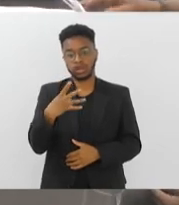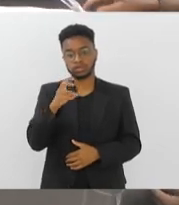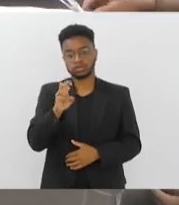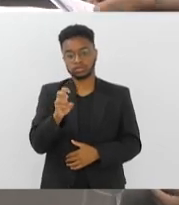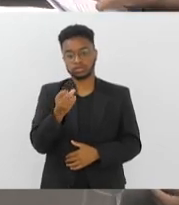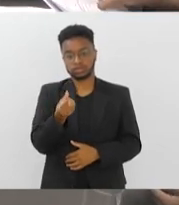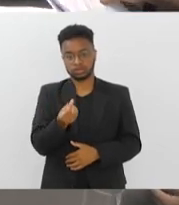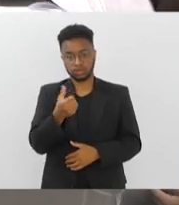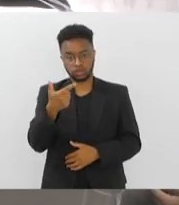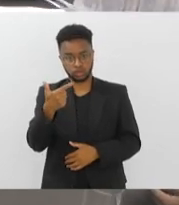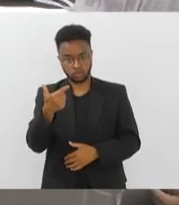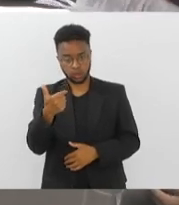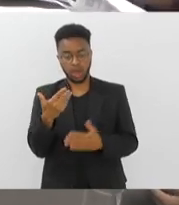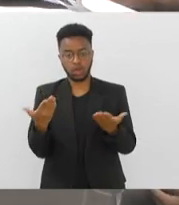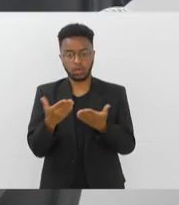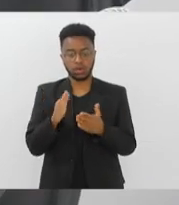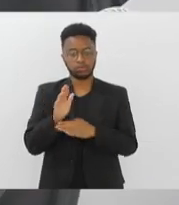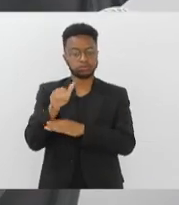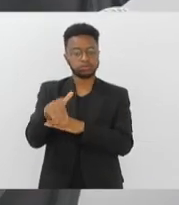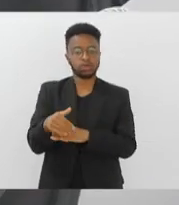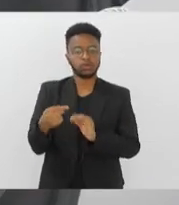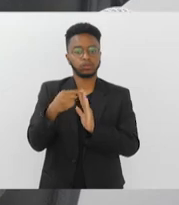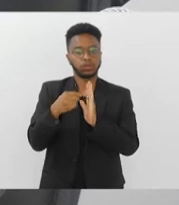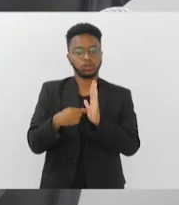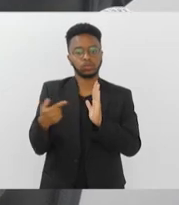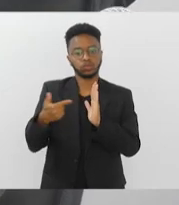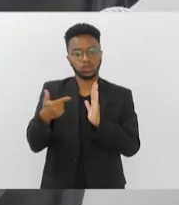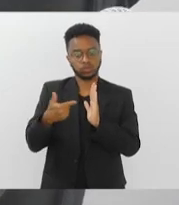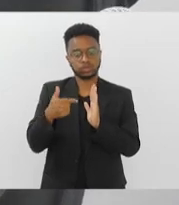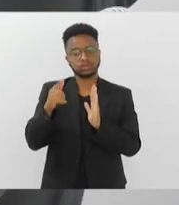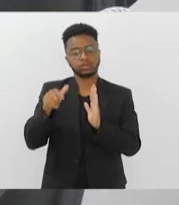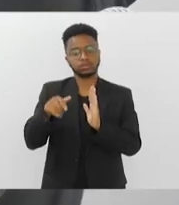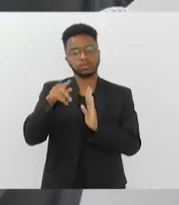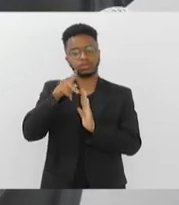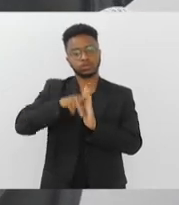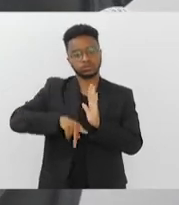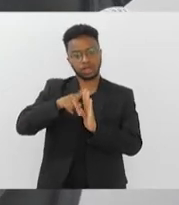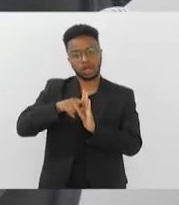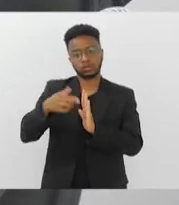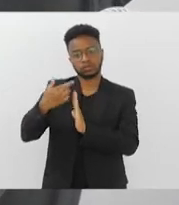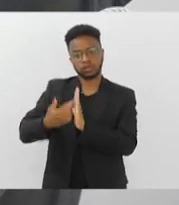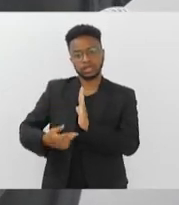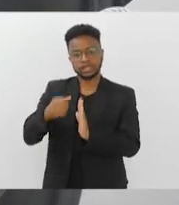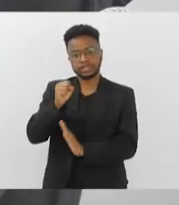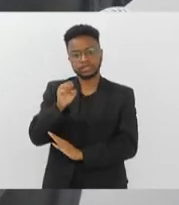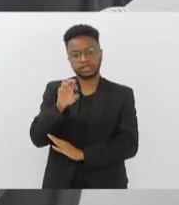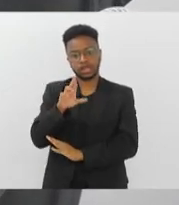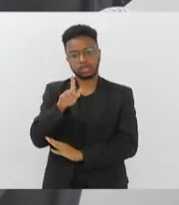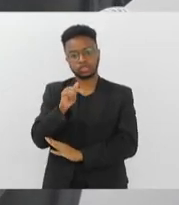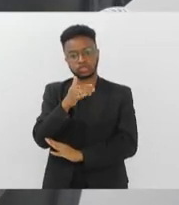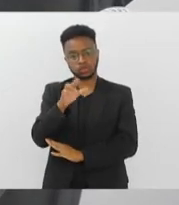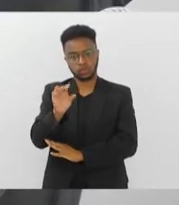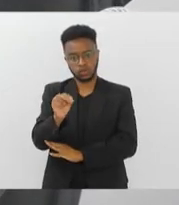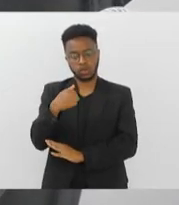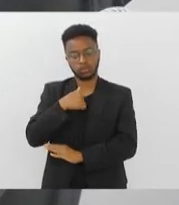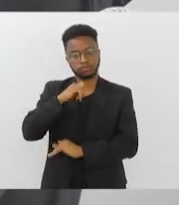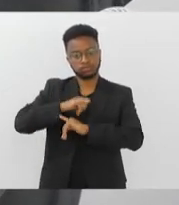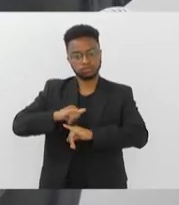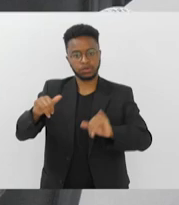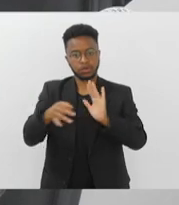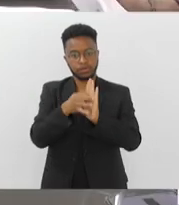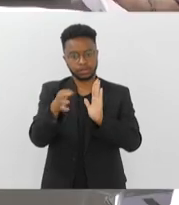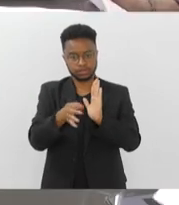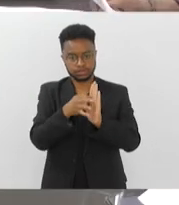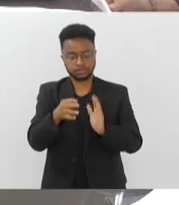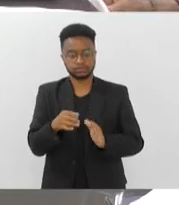12. Passo ao item 2 da pauta, projeto de relatoria do deputado doutor Serginho, aos quais eu vou cantar o parecer. Projeto de